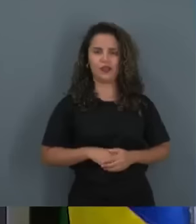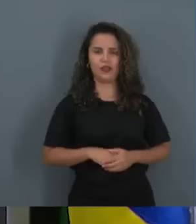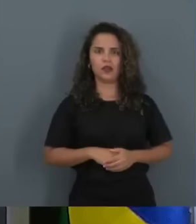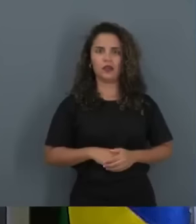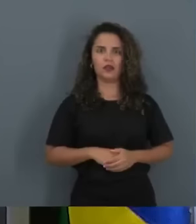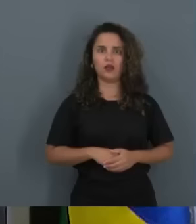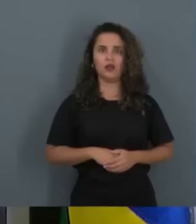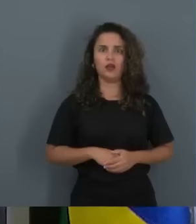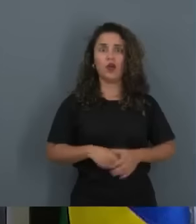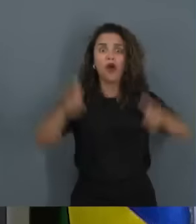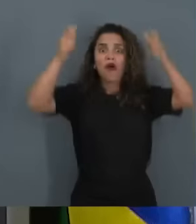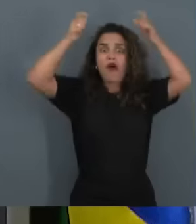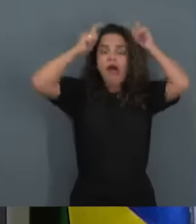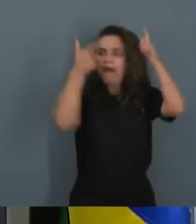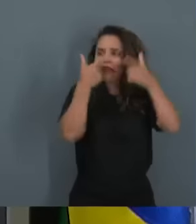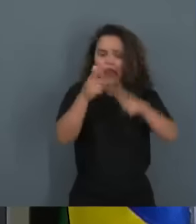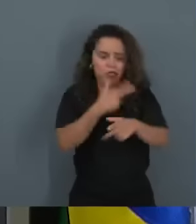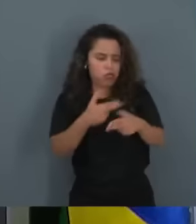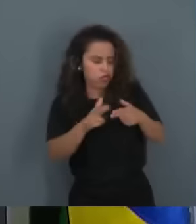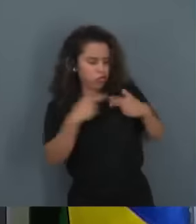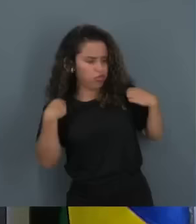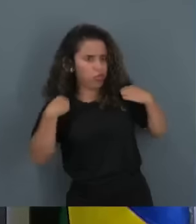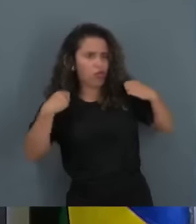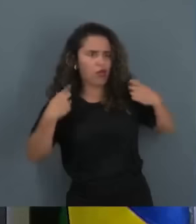"O rei está nu!"